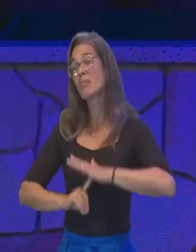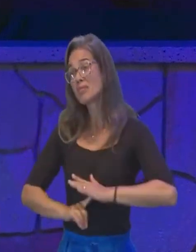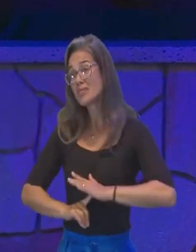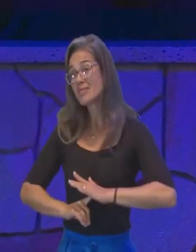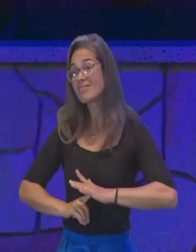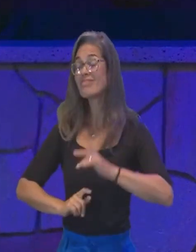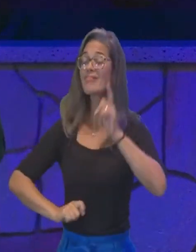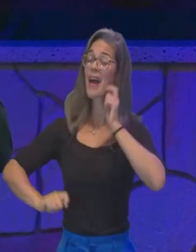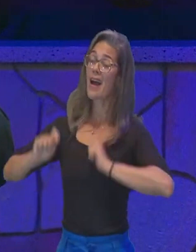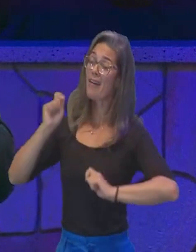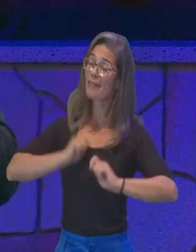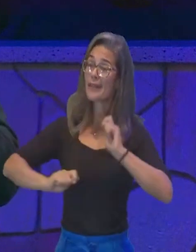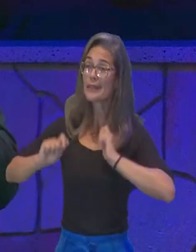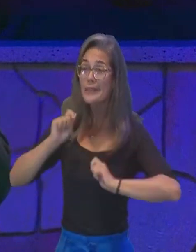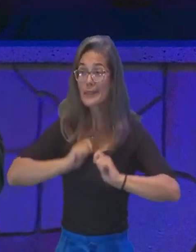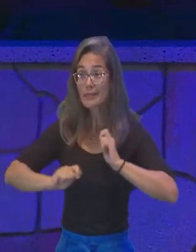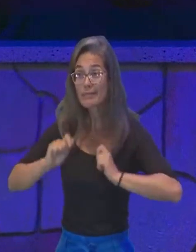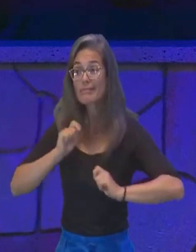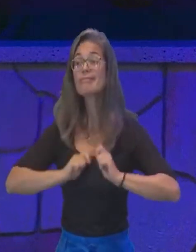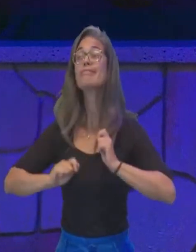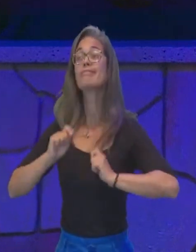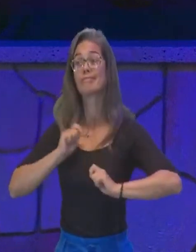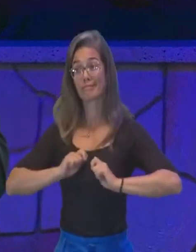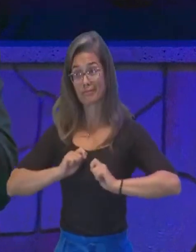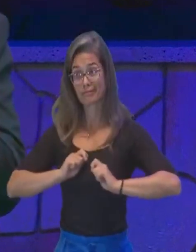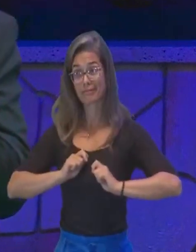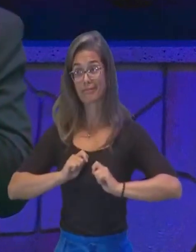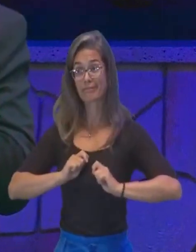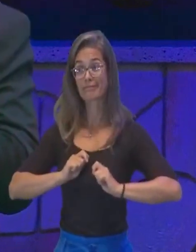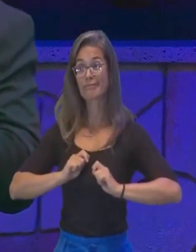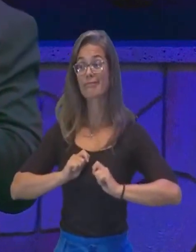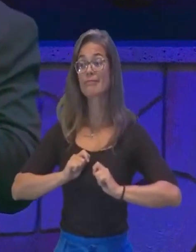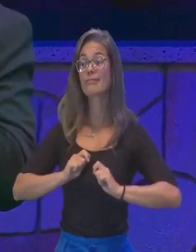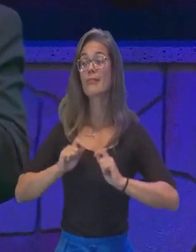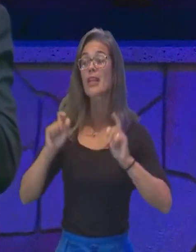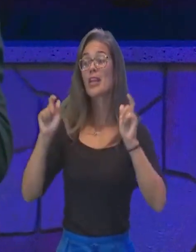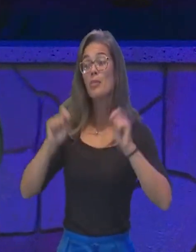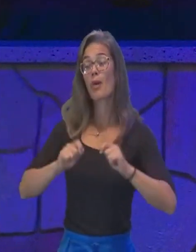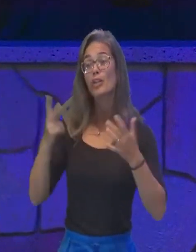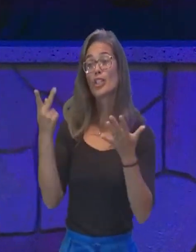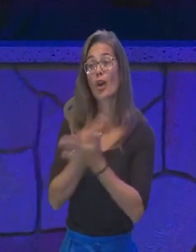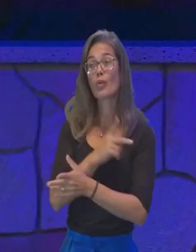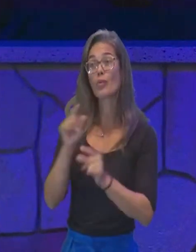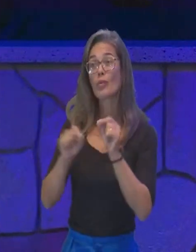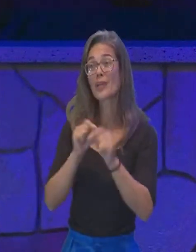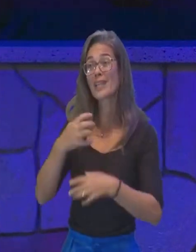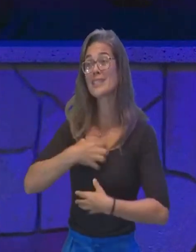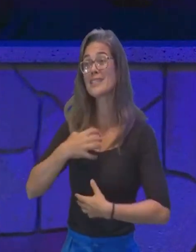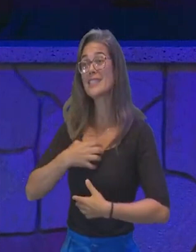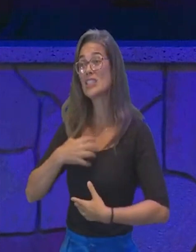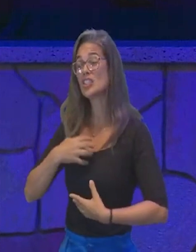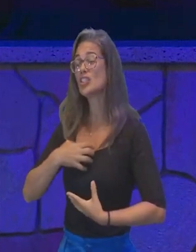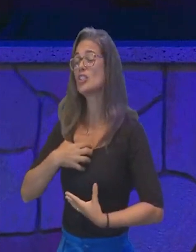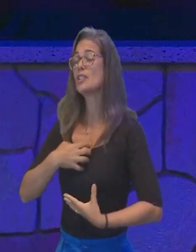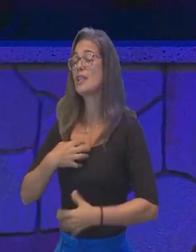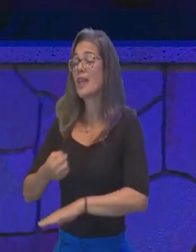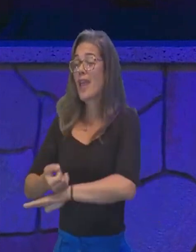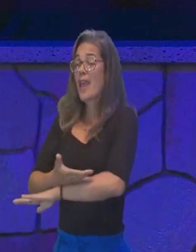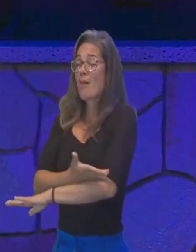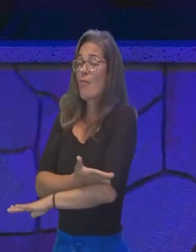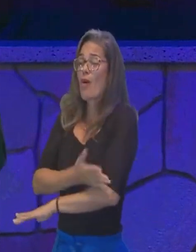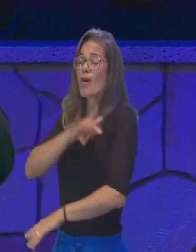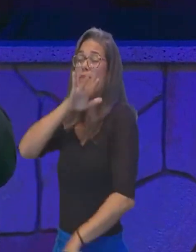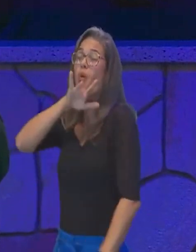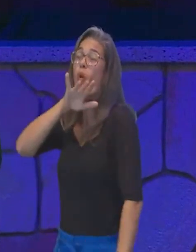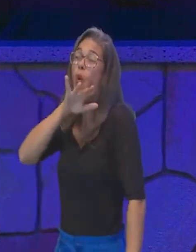aflitos, e vamos muitas vezes passar lá no fundo de uma caverna emocional. Há certos momentos